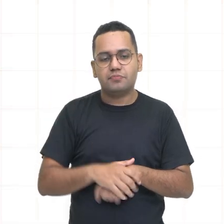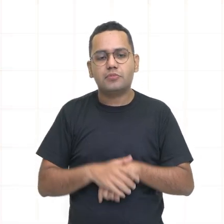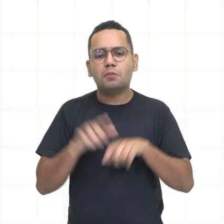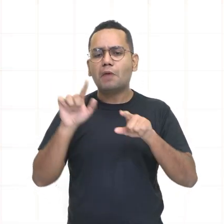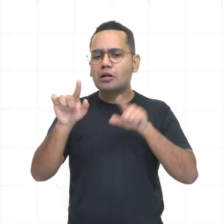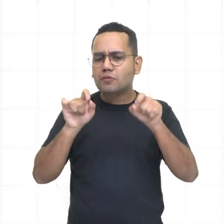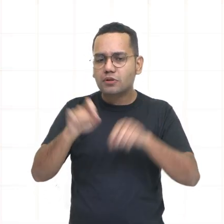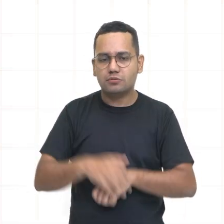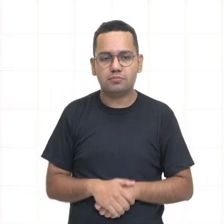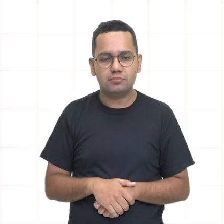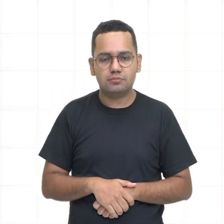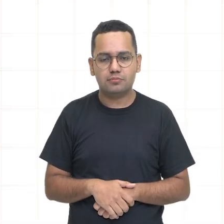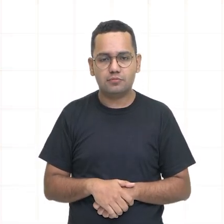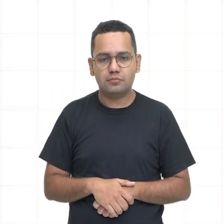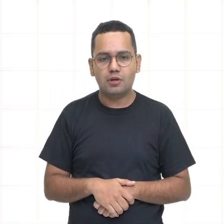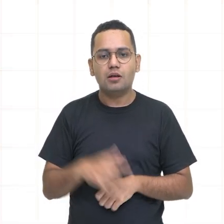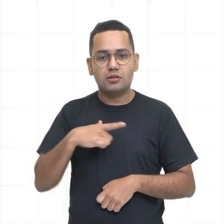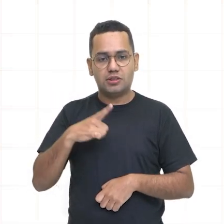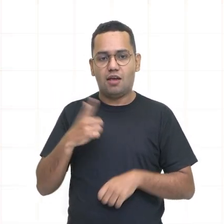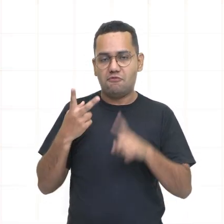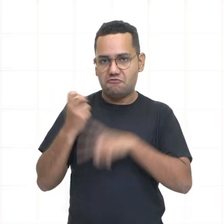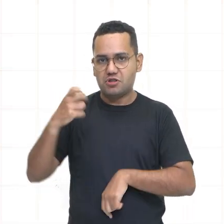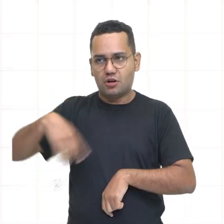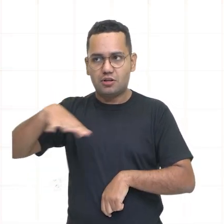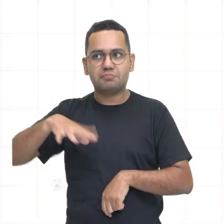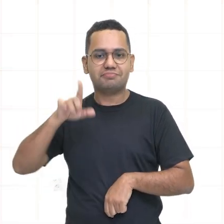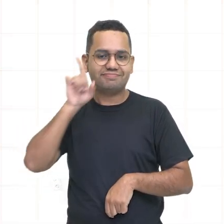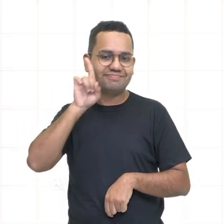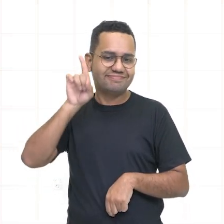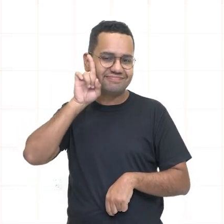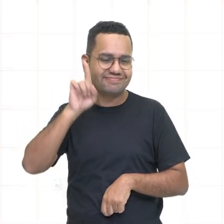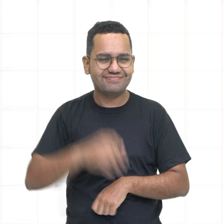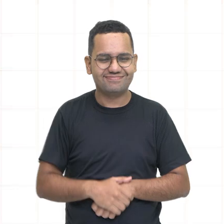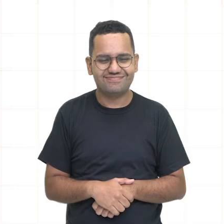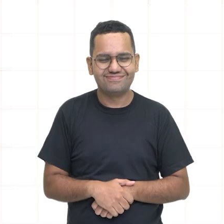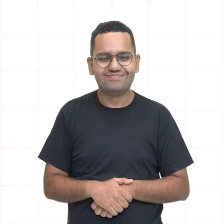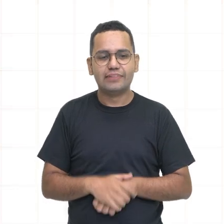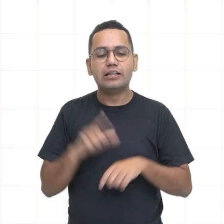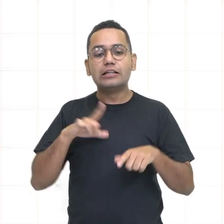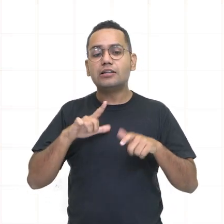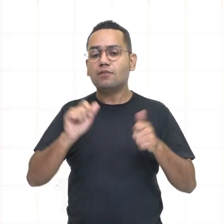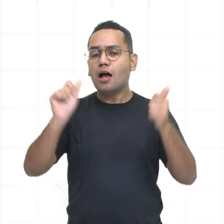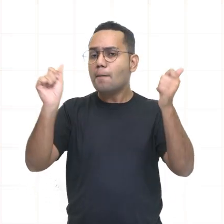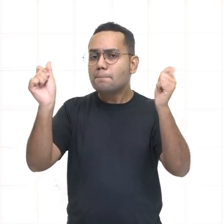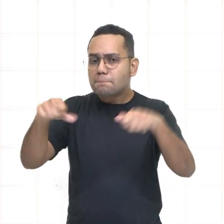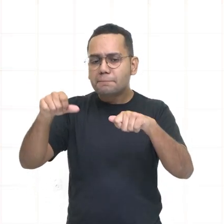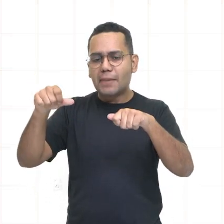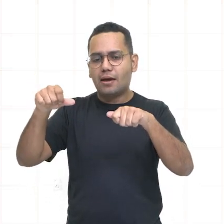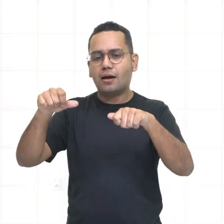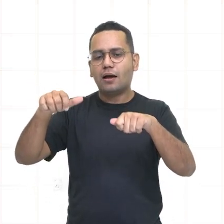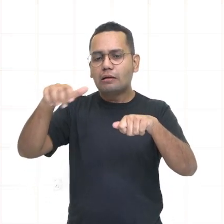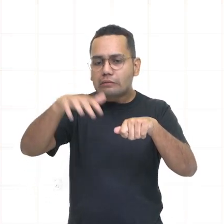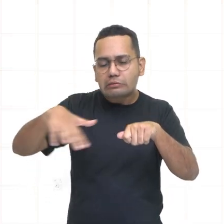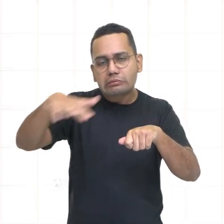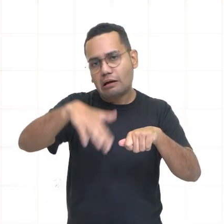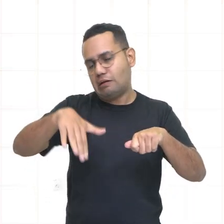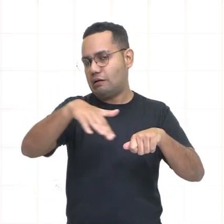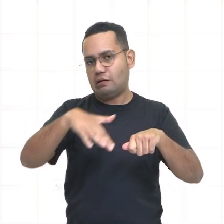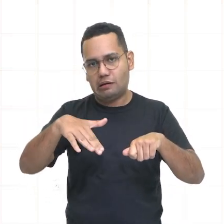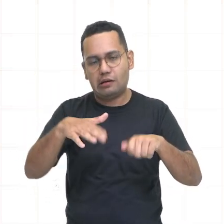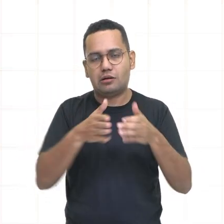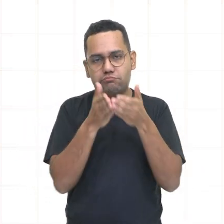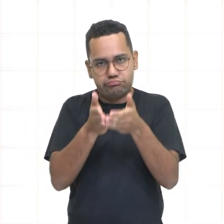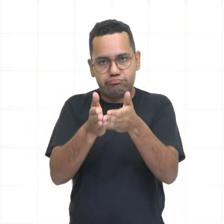poder naval a favor dos Estados Unidos, marcando o início do declínio da supremacia naval